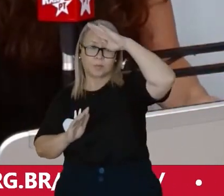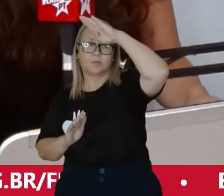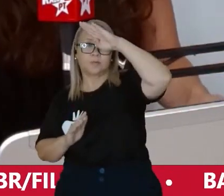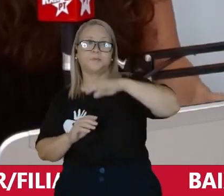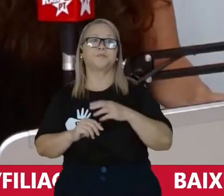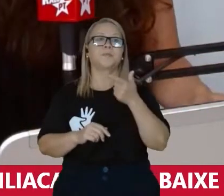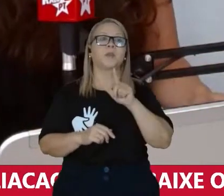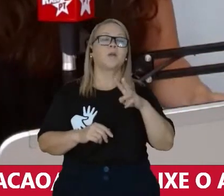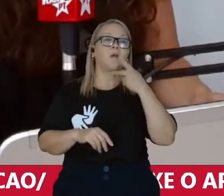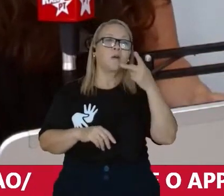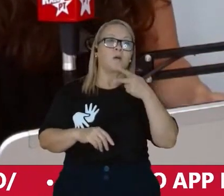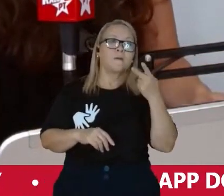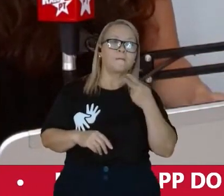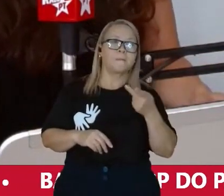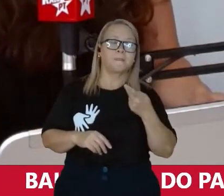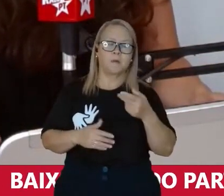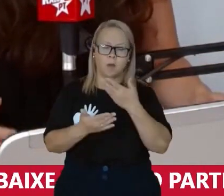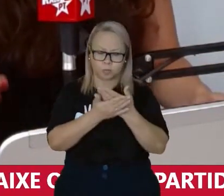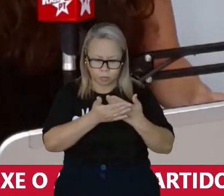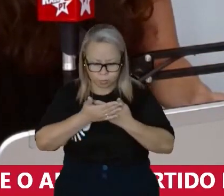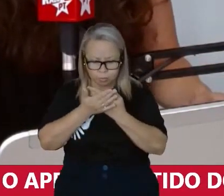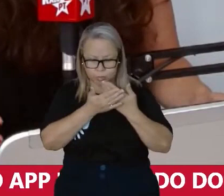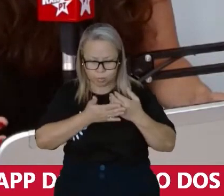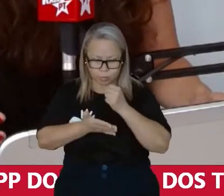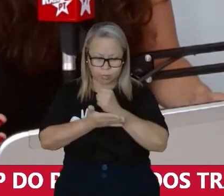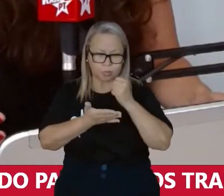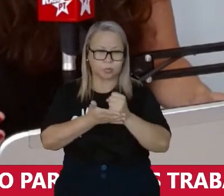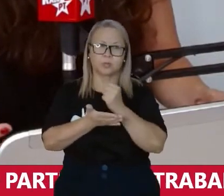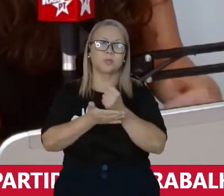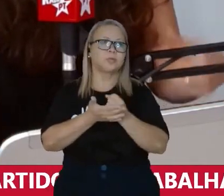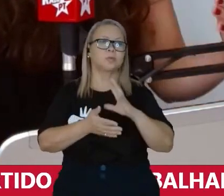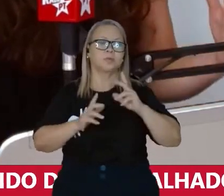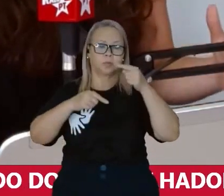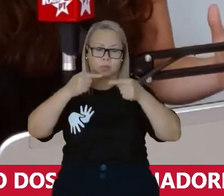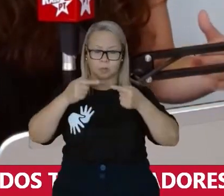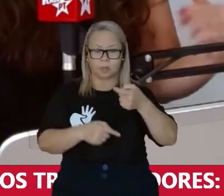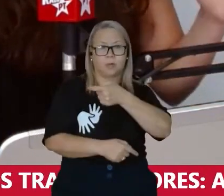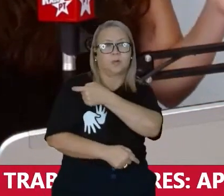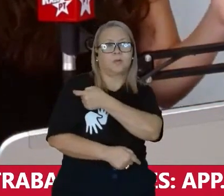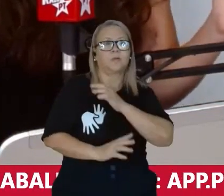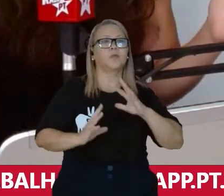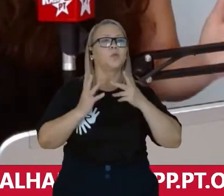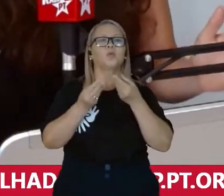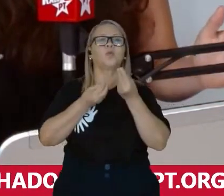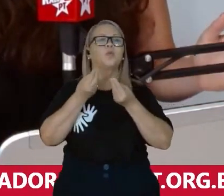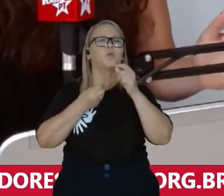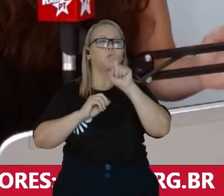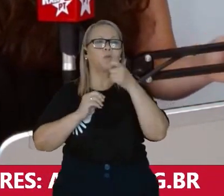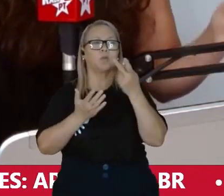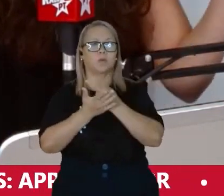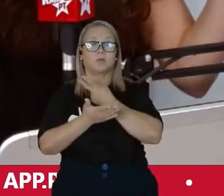a outra foi o que ele falou, de se debruçar, estudar contrato, estudar como é que é a política de vacinas, como é que tudo isso aconteceu. Então, não